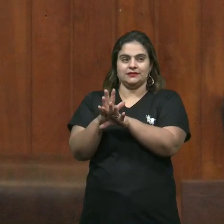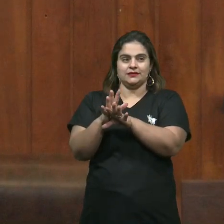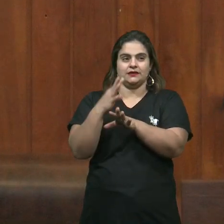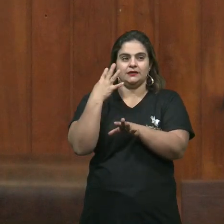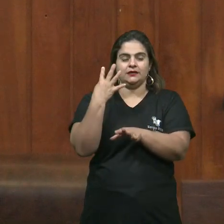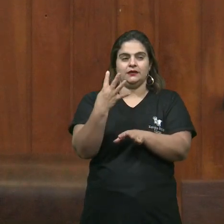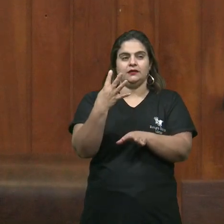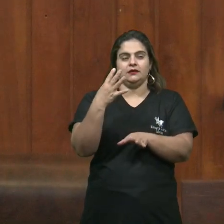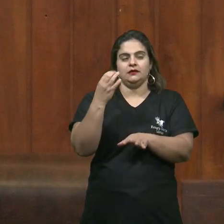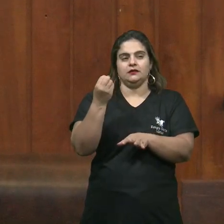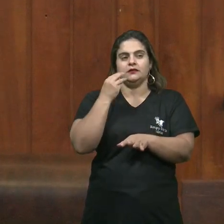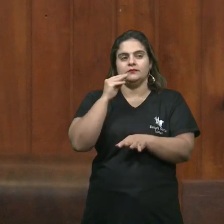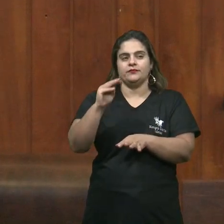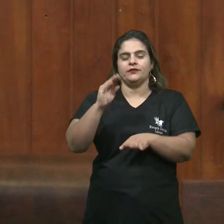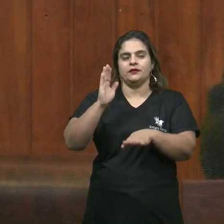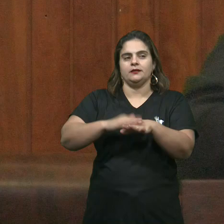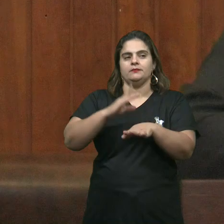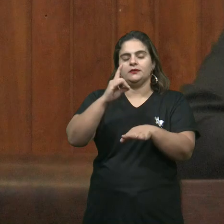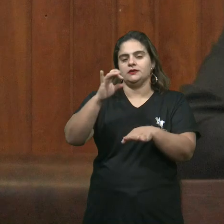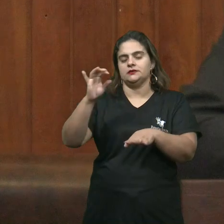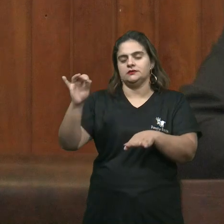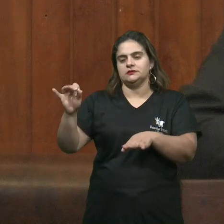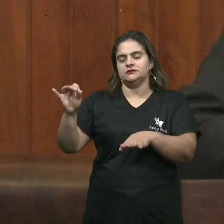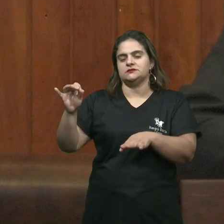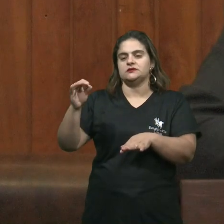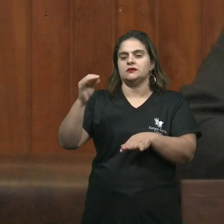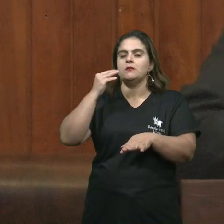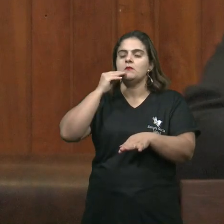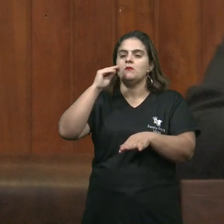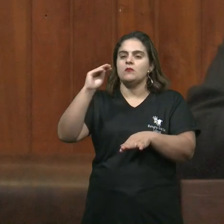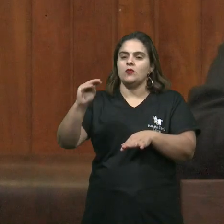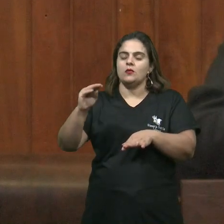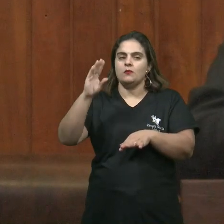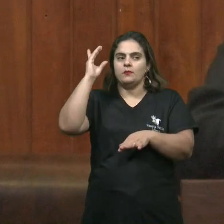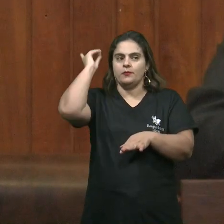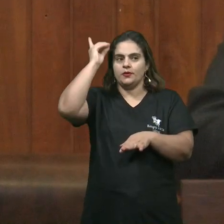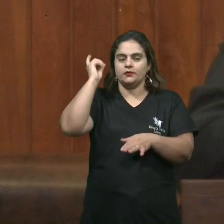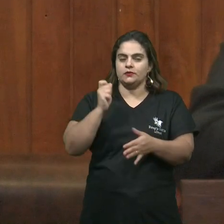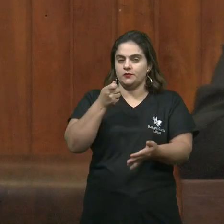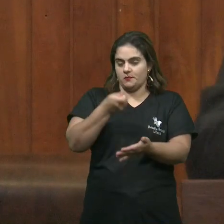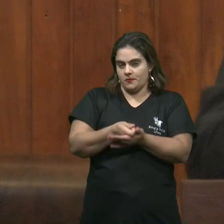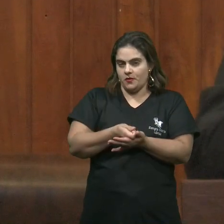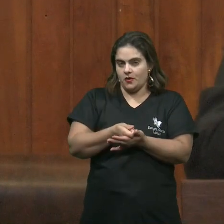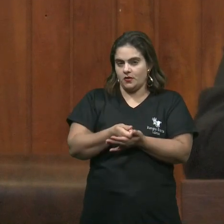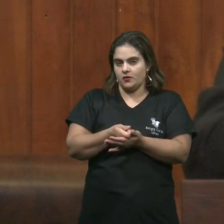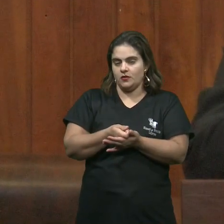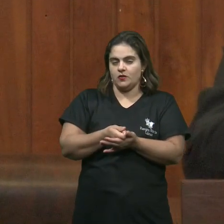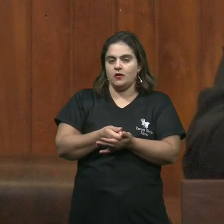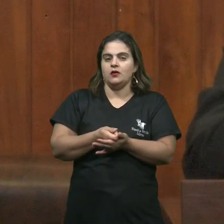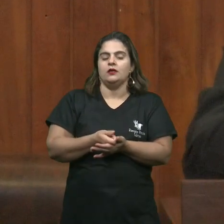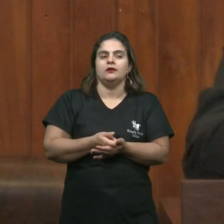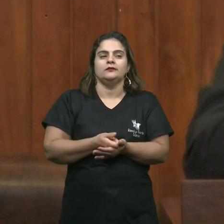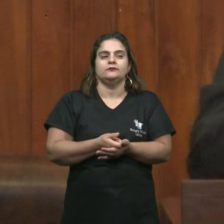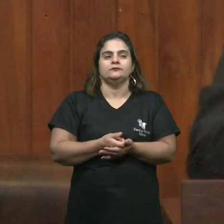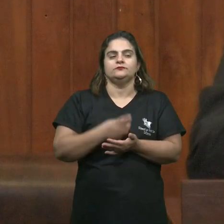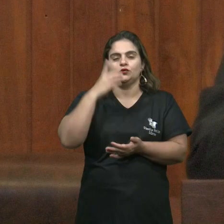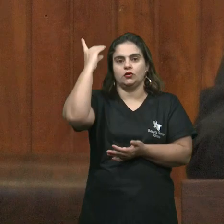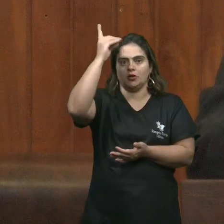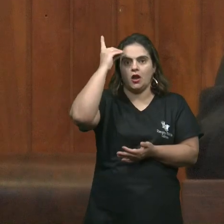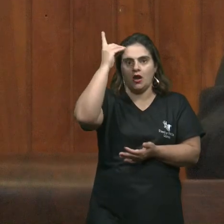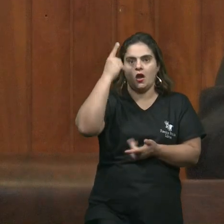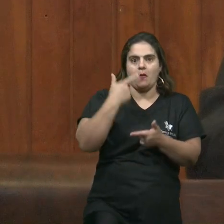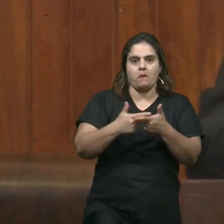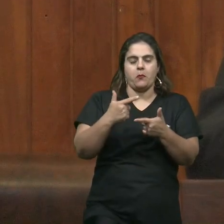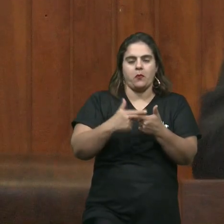em 400 e ele jogou mais 100 para o Daniel. O Daniel, não satisfeito com o rombo que o